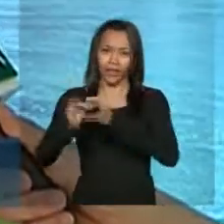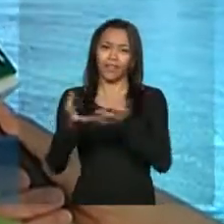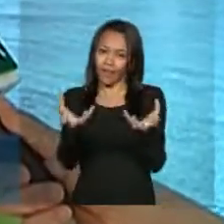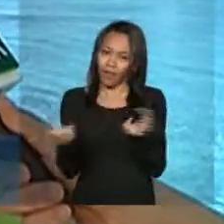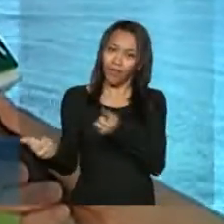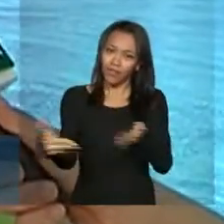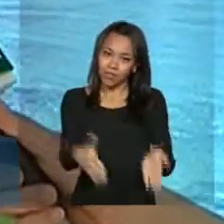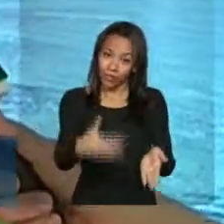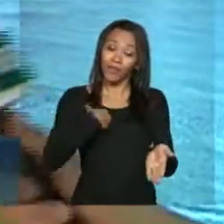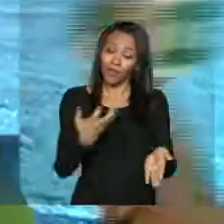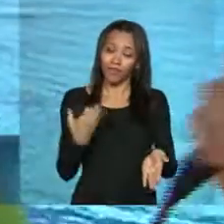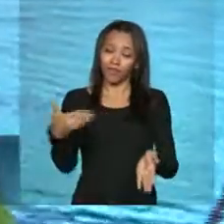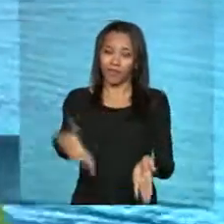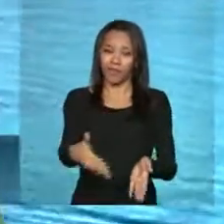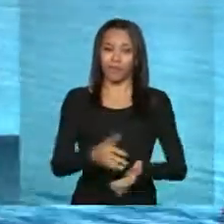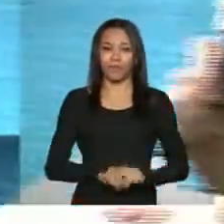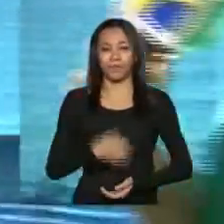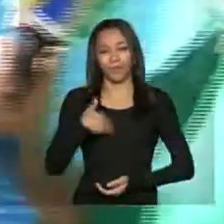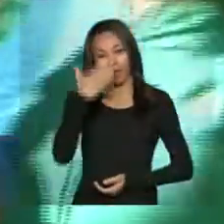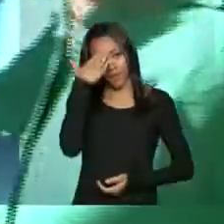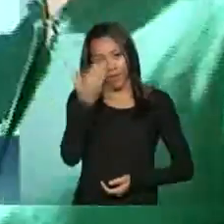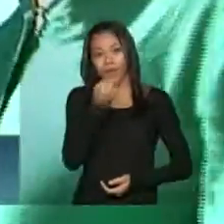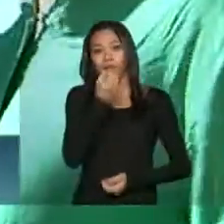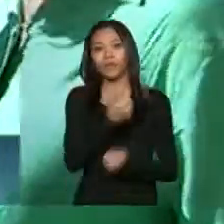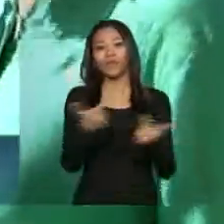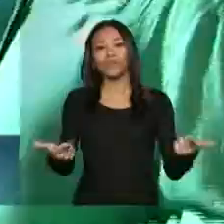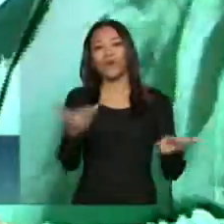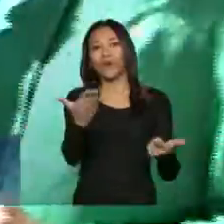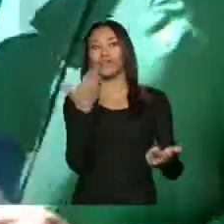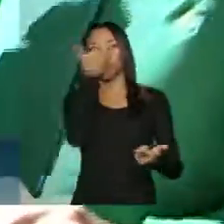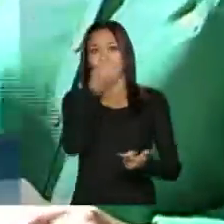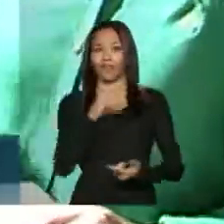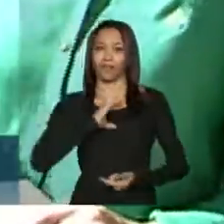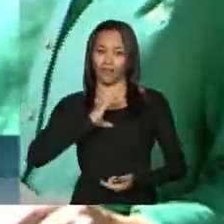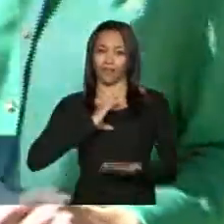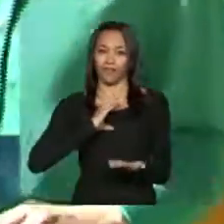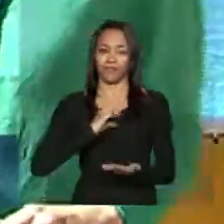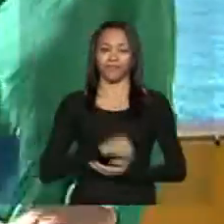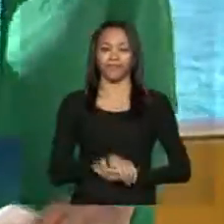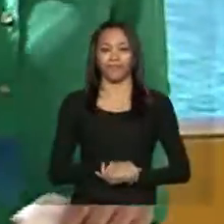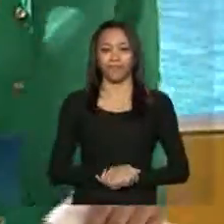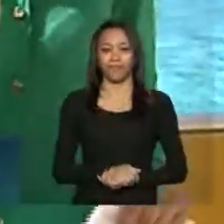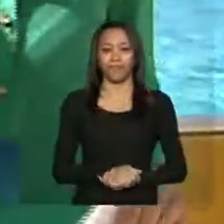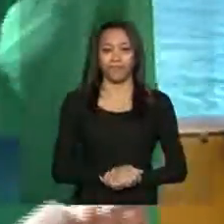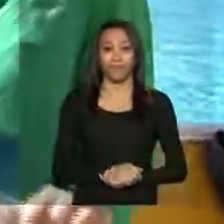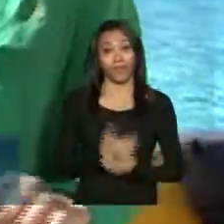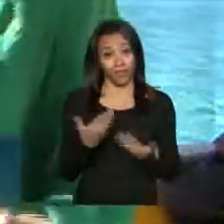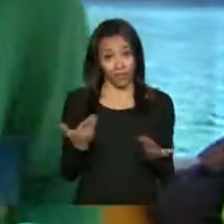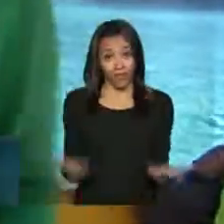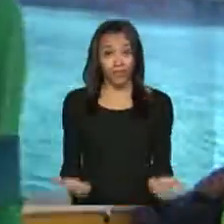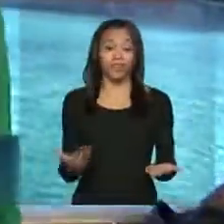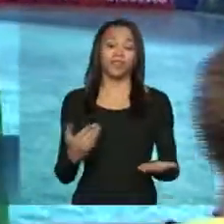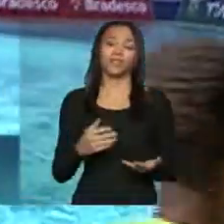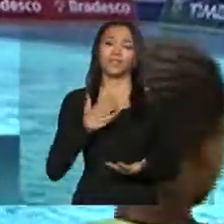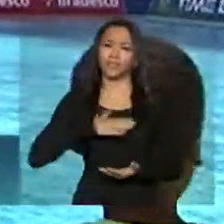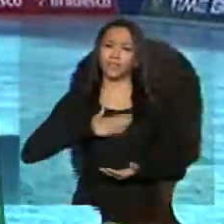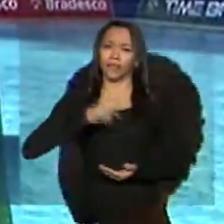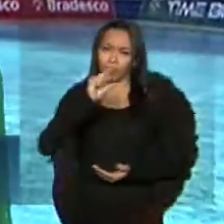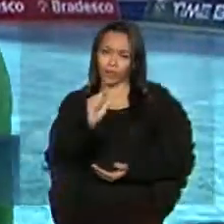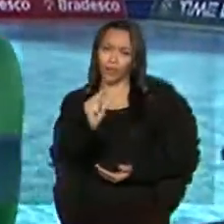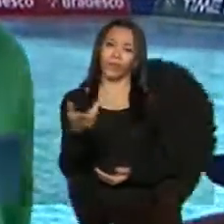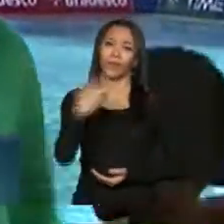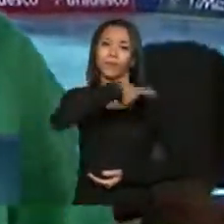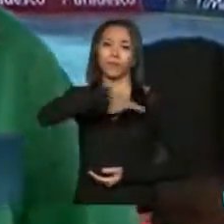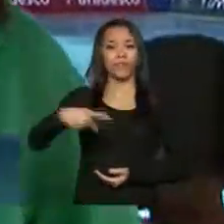espero estar presente também obrigada arthur boa sorte lá em toronto no canadá obrigado então é isso danielle daqui a pouco à presidenta